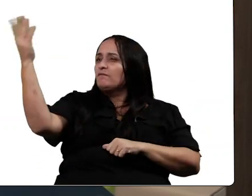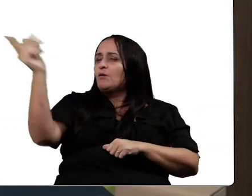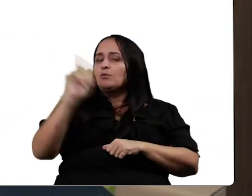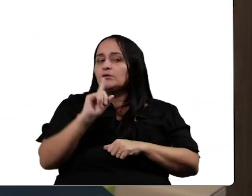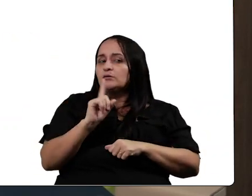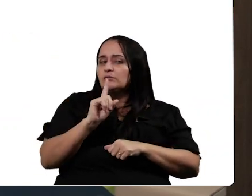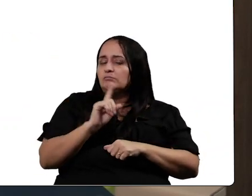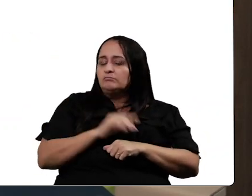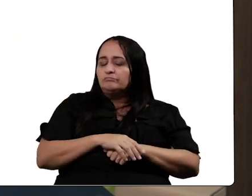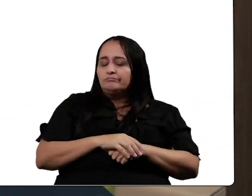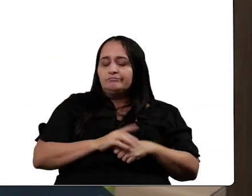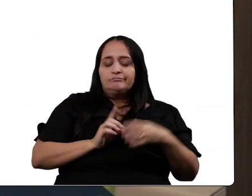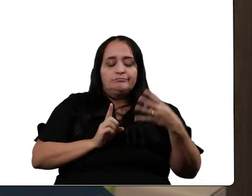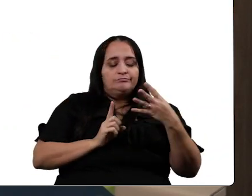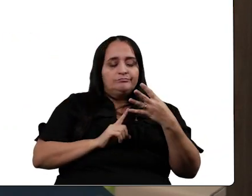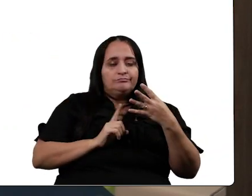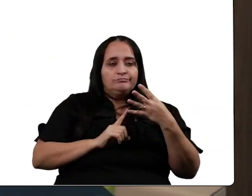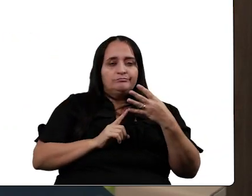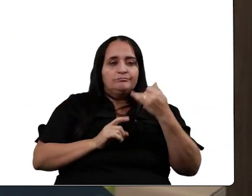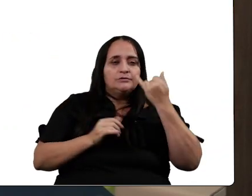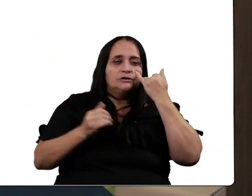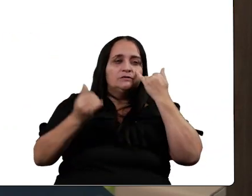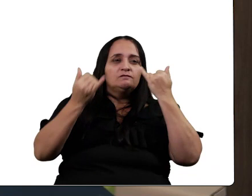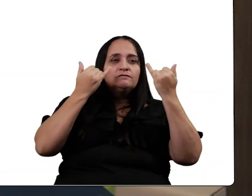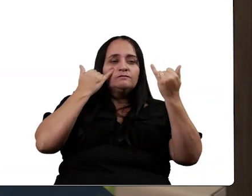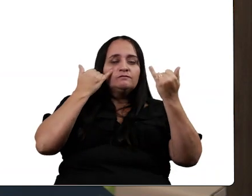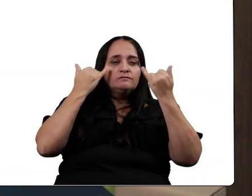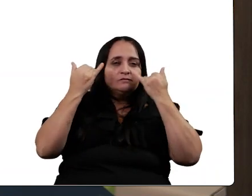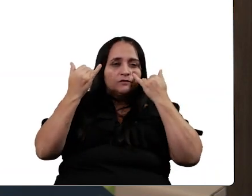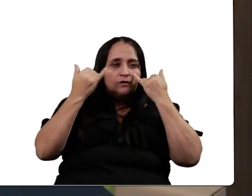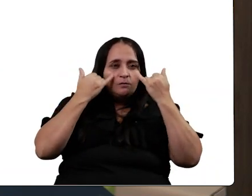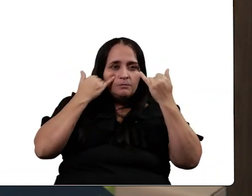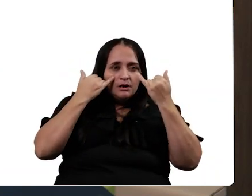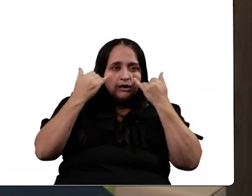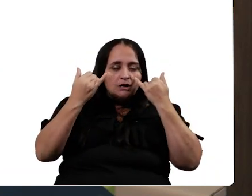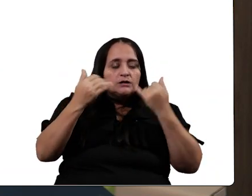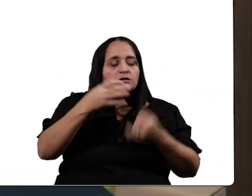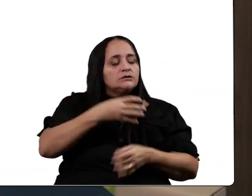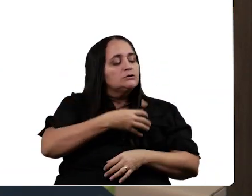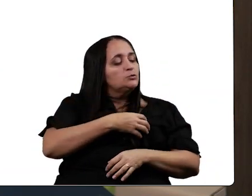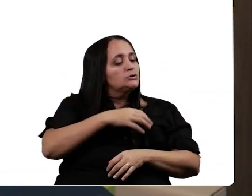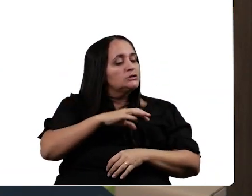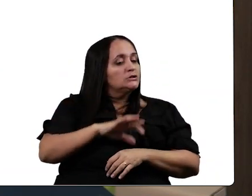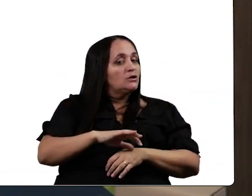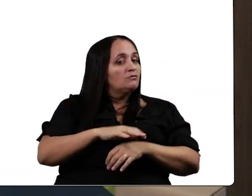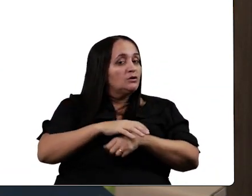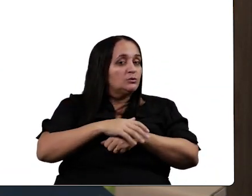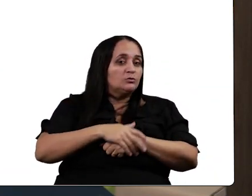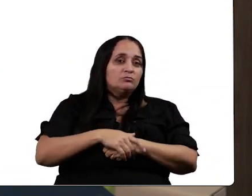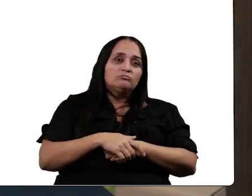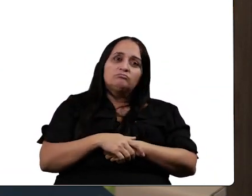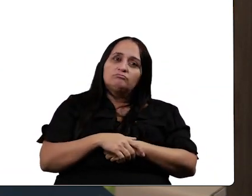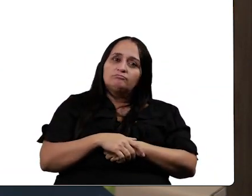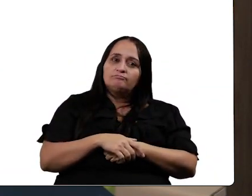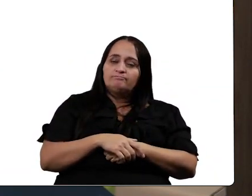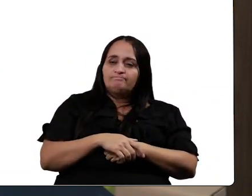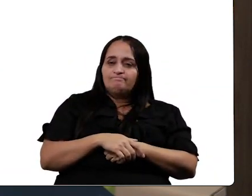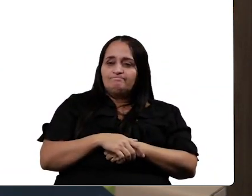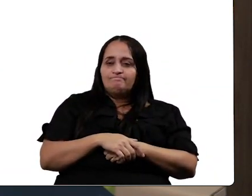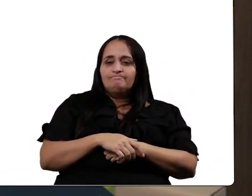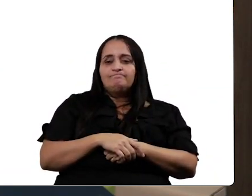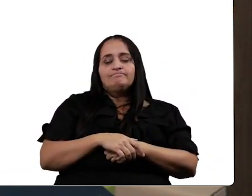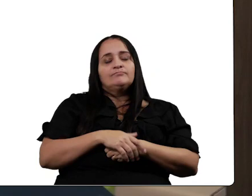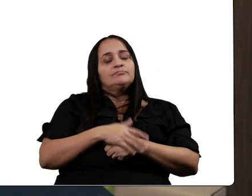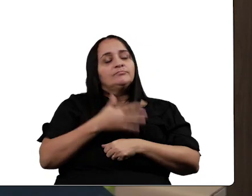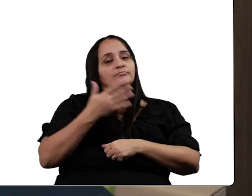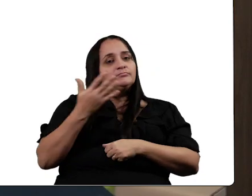Salvador. Bem, toda campanha publicitária, ela quer vender